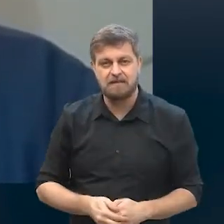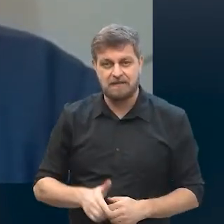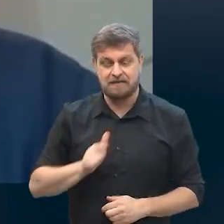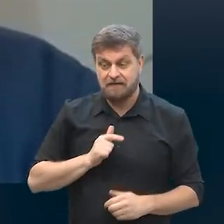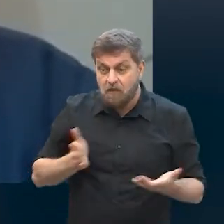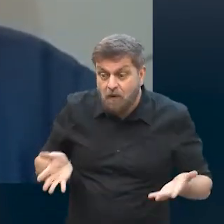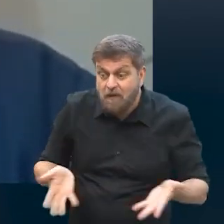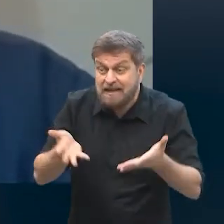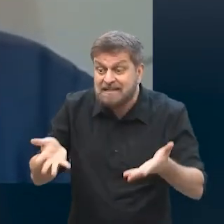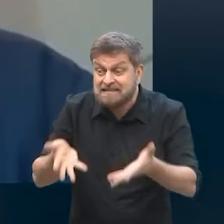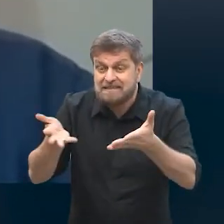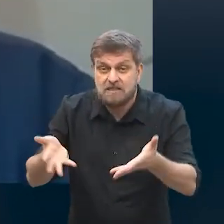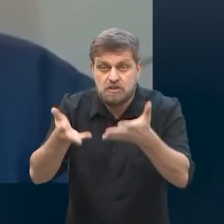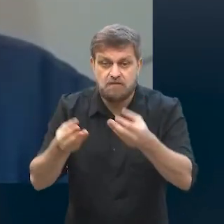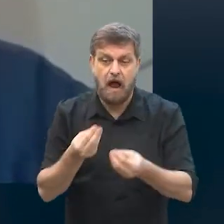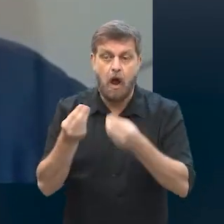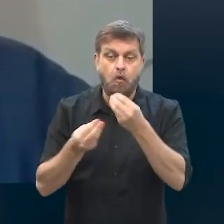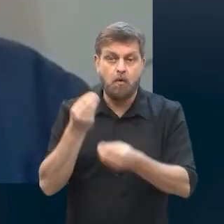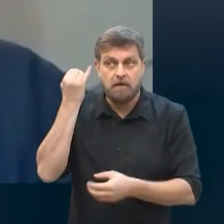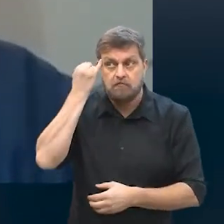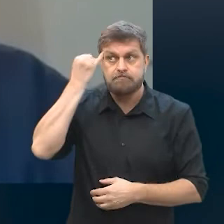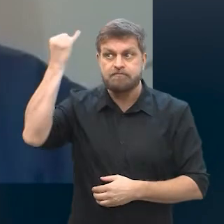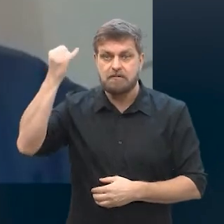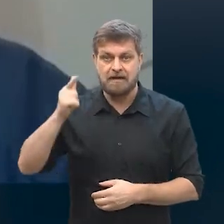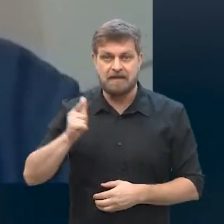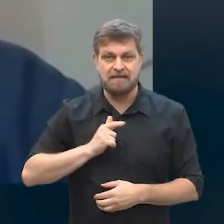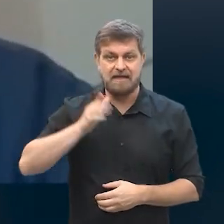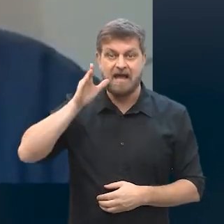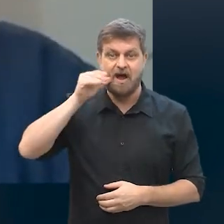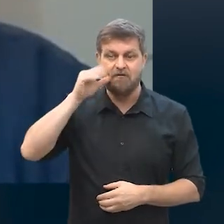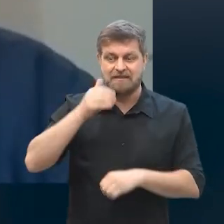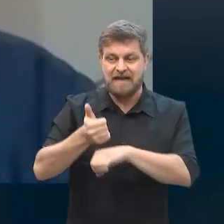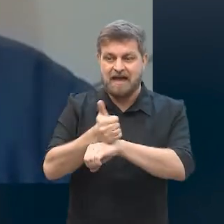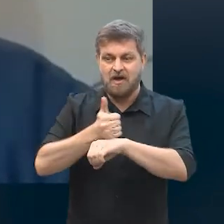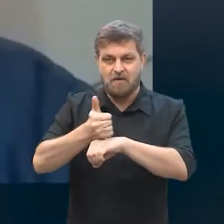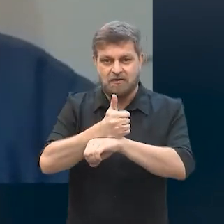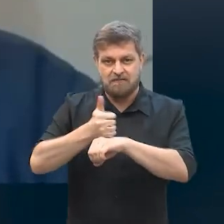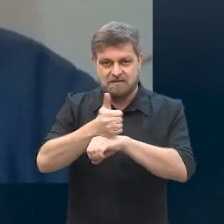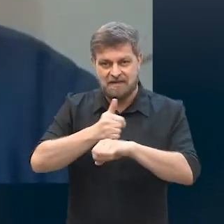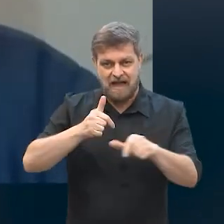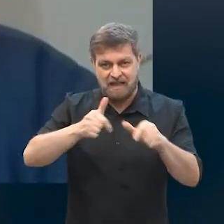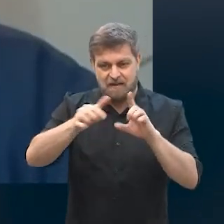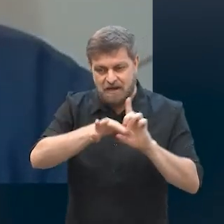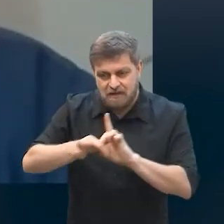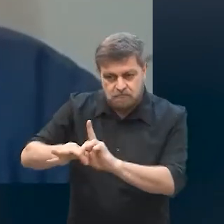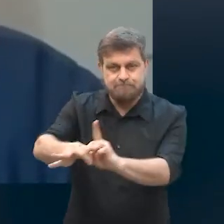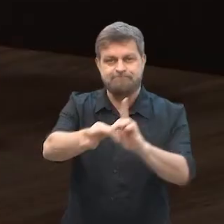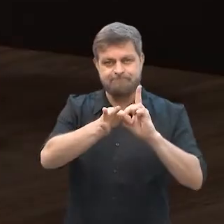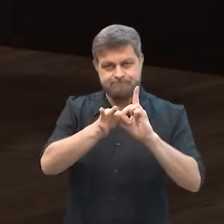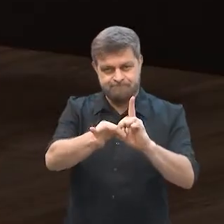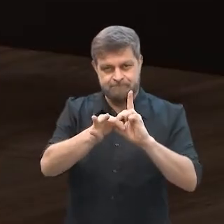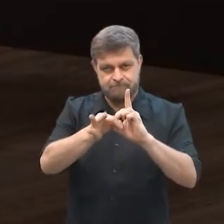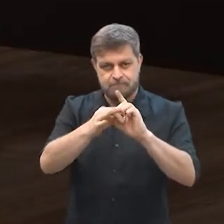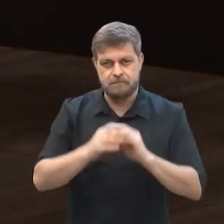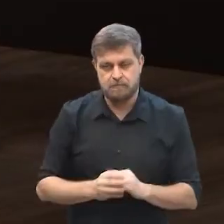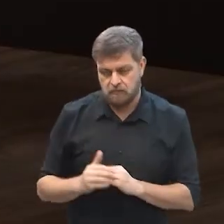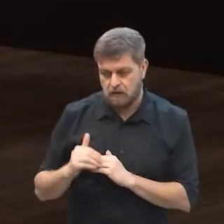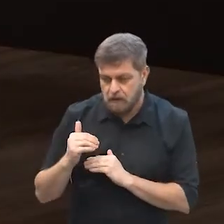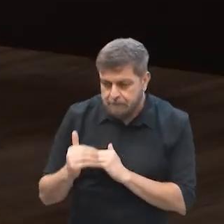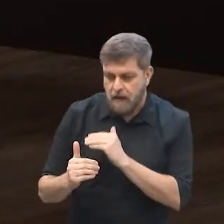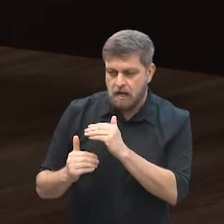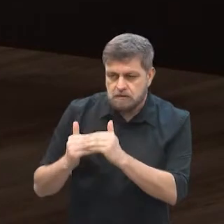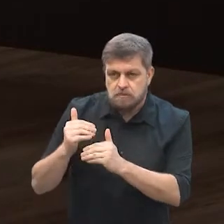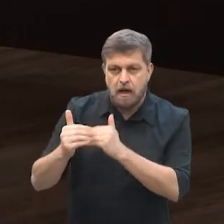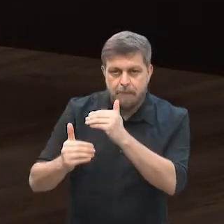de incentivo eu posso criar para ter os melhores profissionais trabalhando junto comigo. E esse passo a